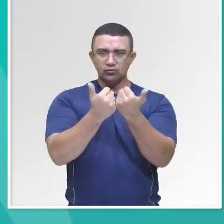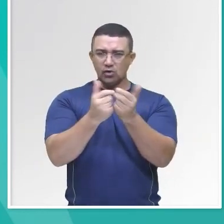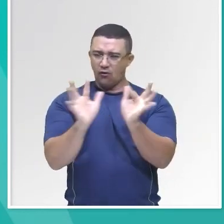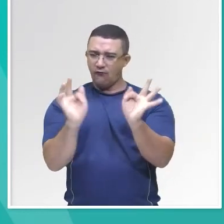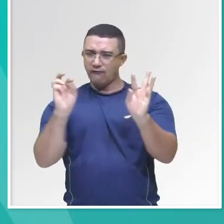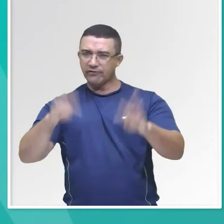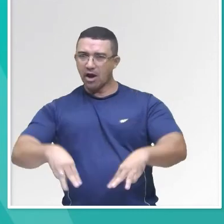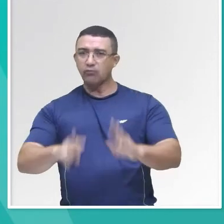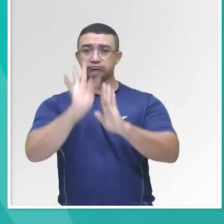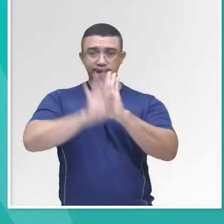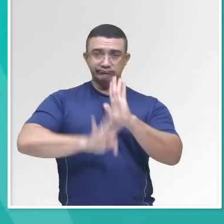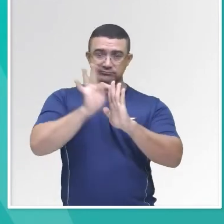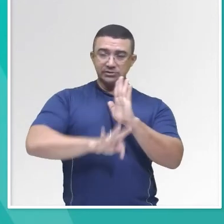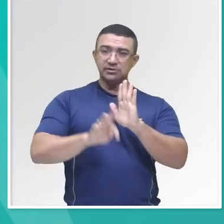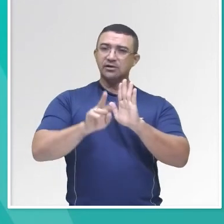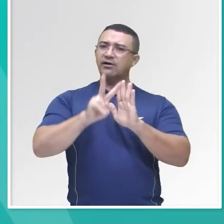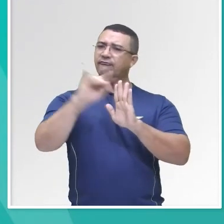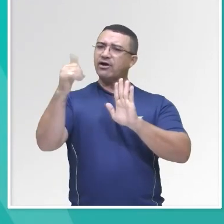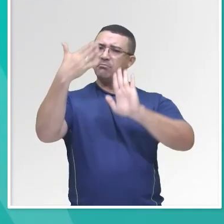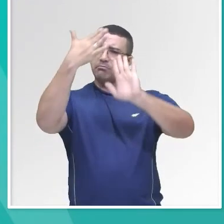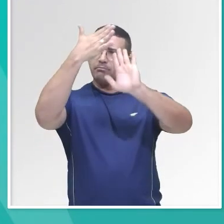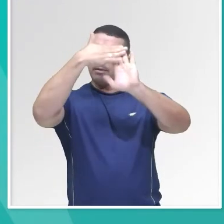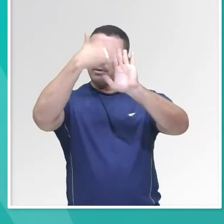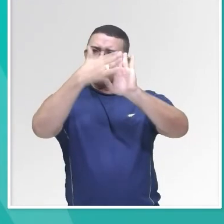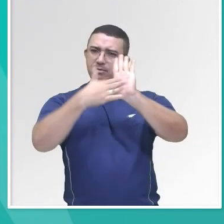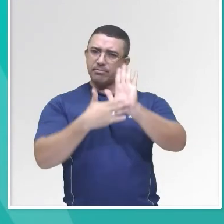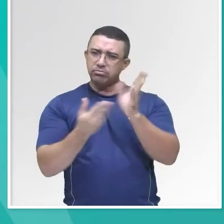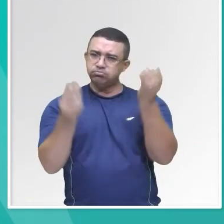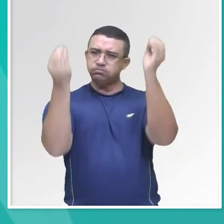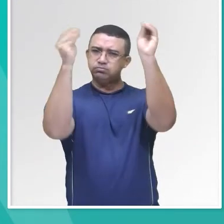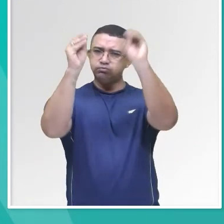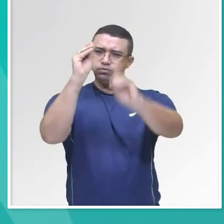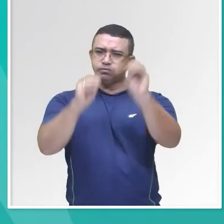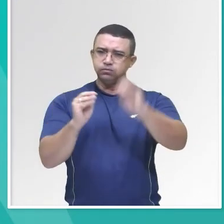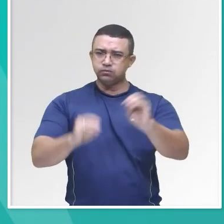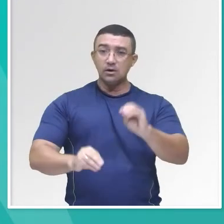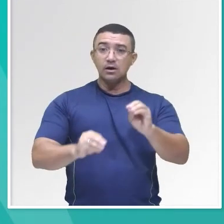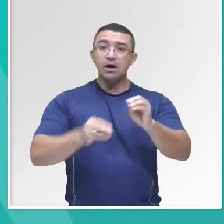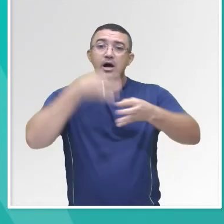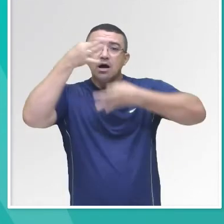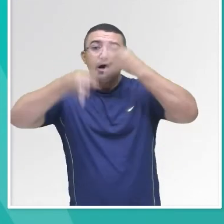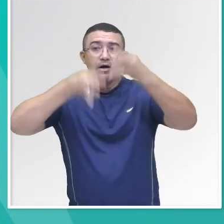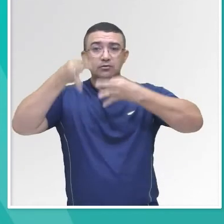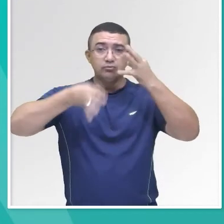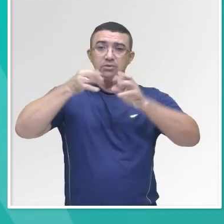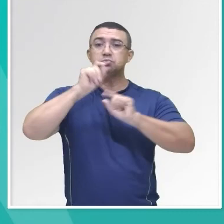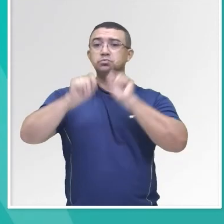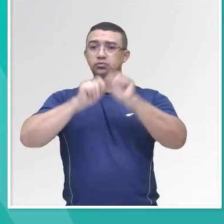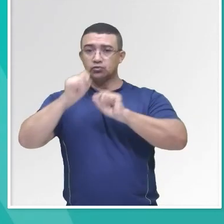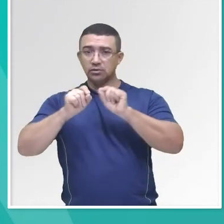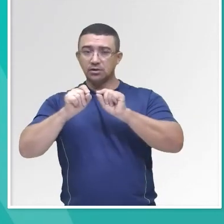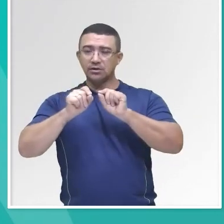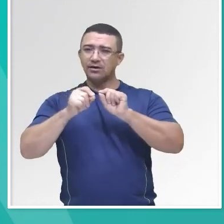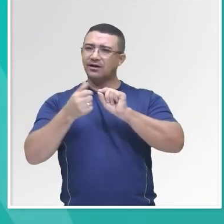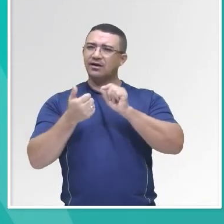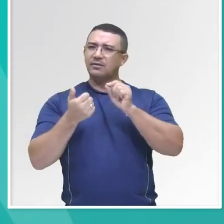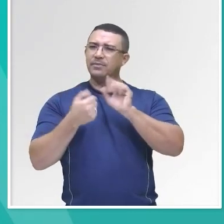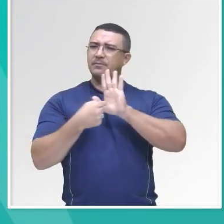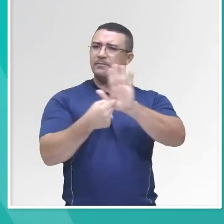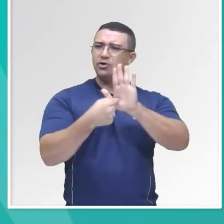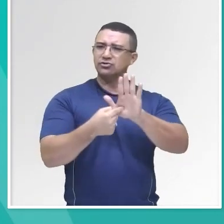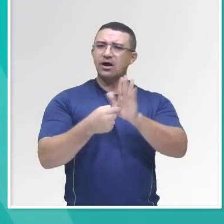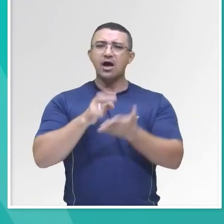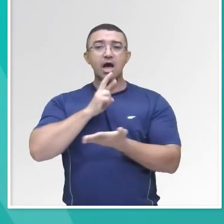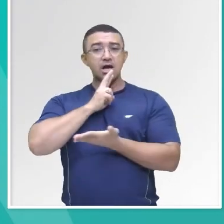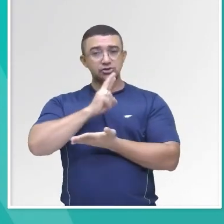impor aqui as sugestões, argumentos, tá? Para dar uma